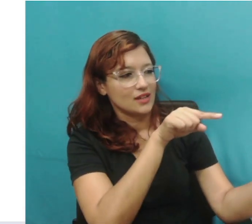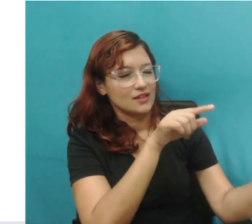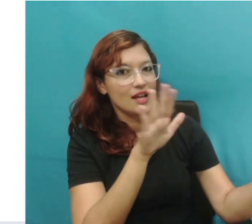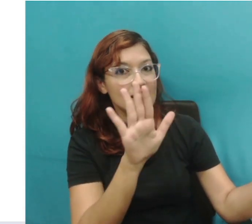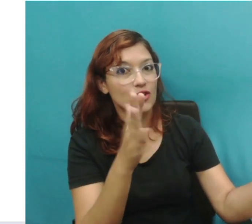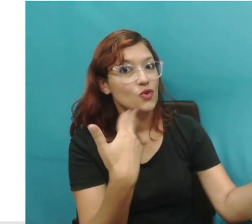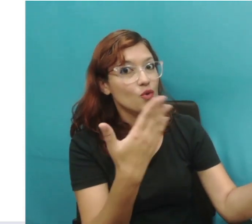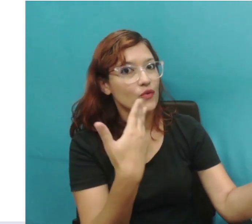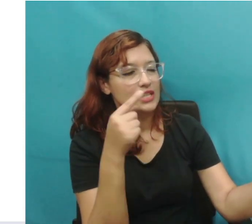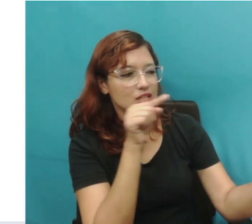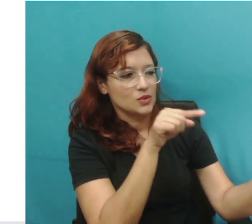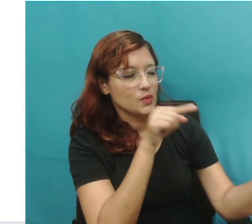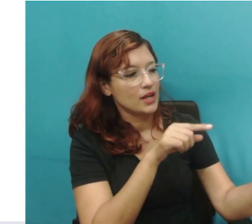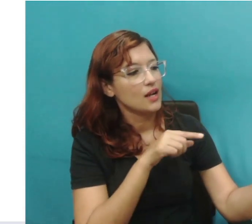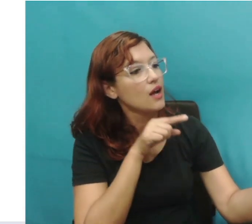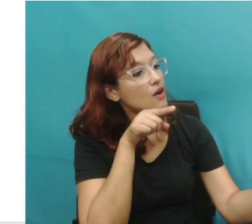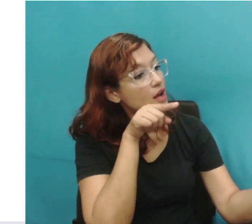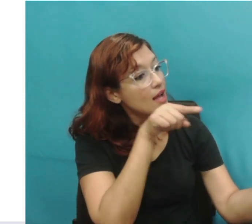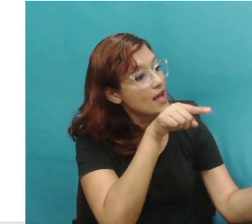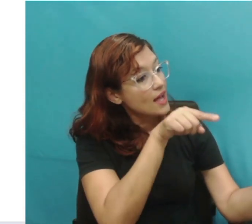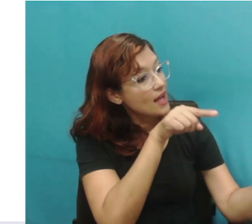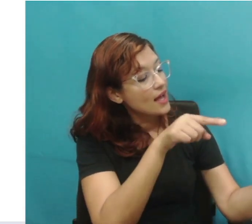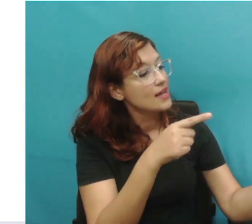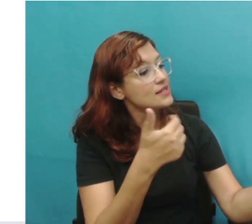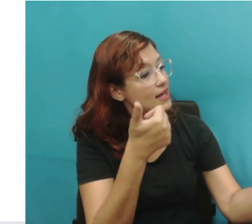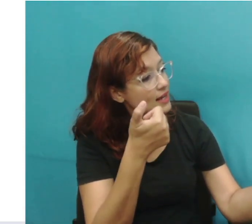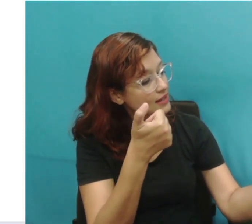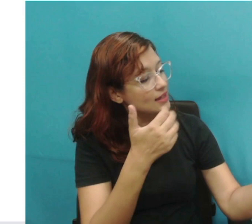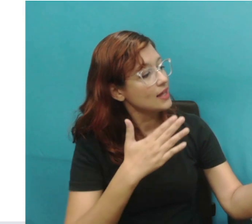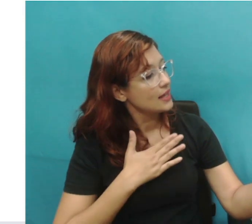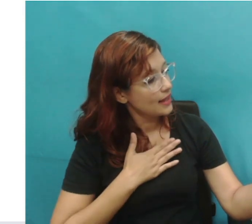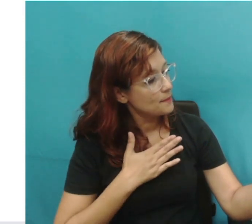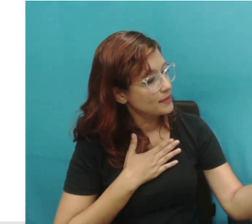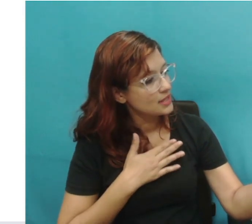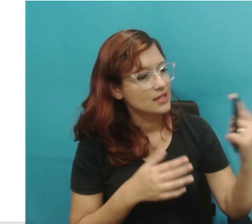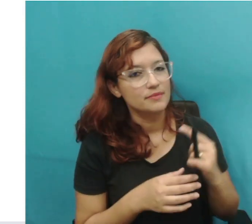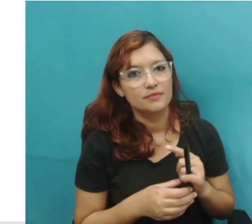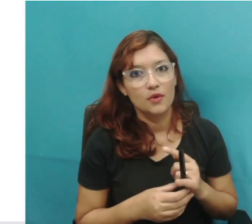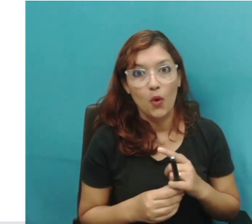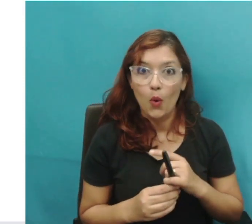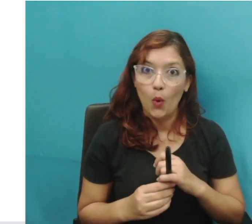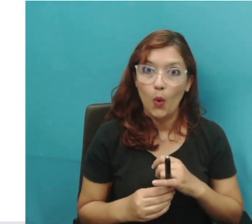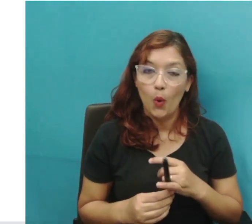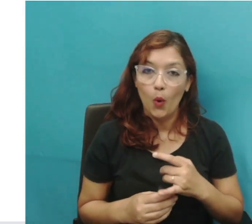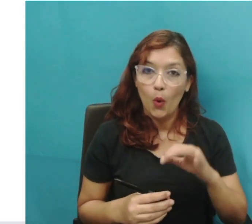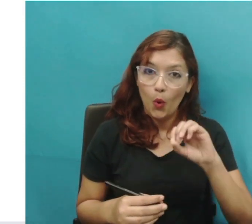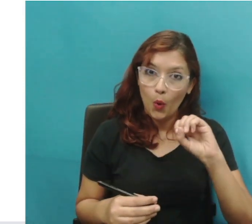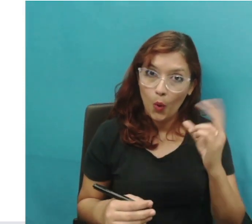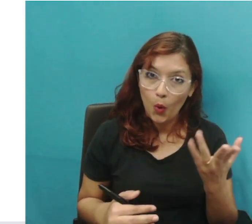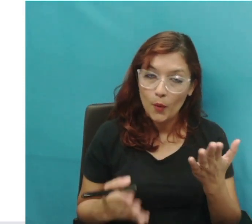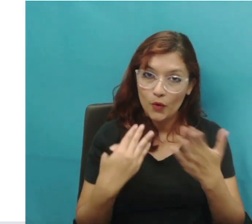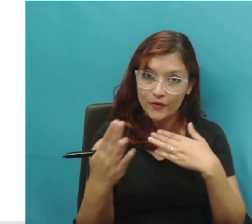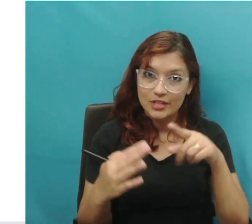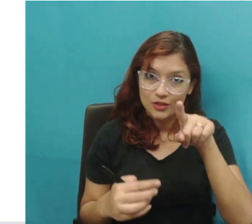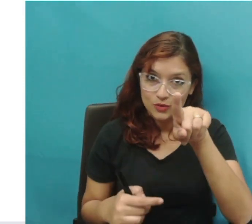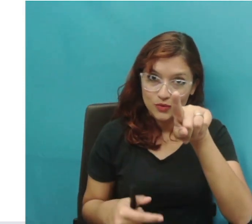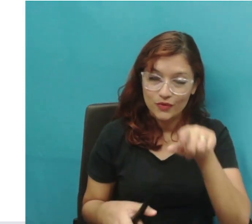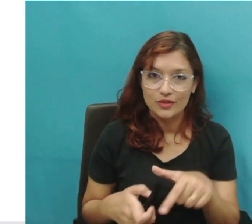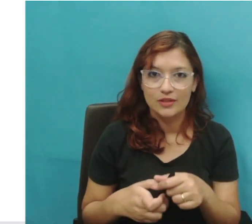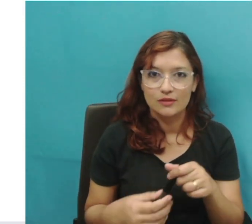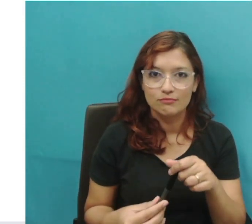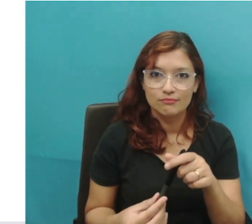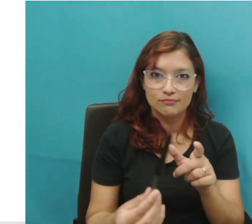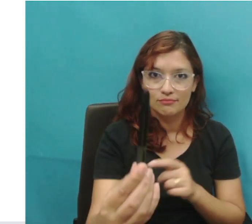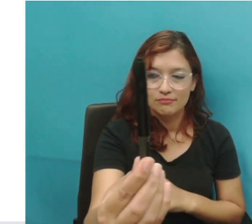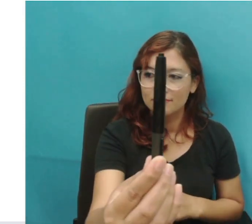Porque o objeto está próximo da pessoa com quem eu estou falando. Aí eu digo, essa caneta é minha.